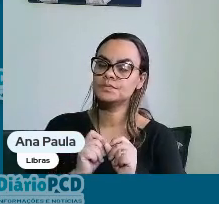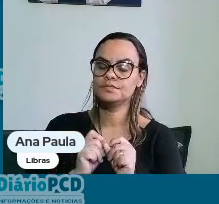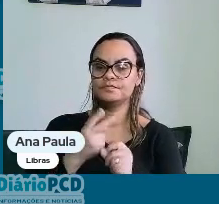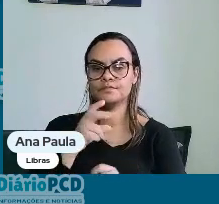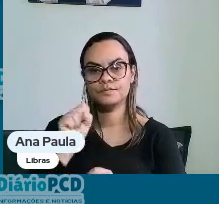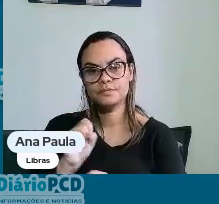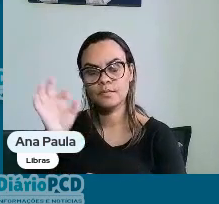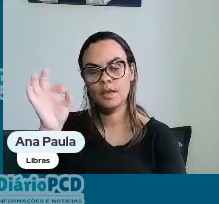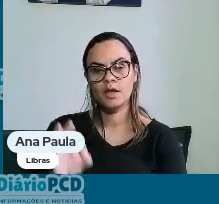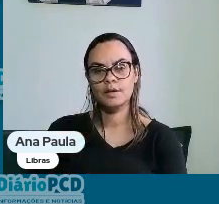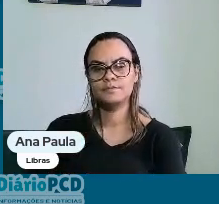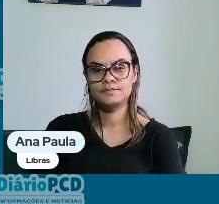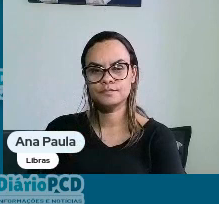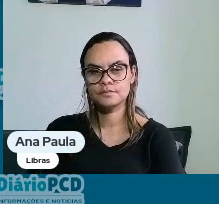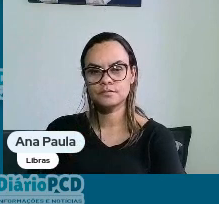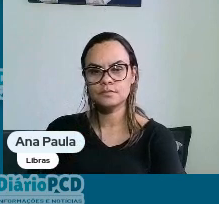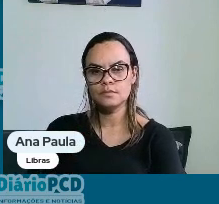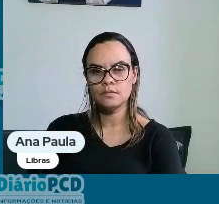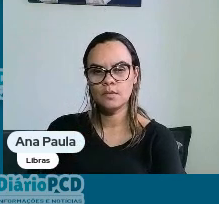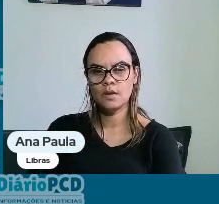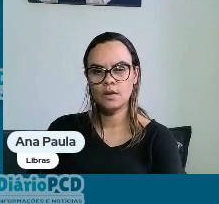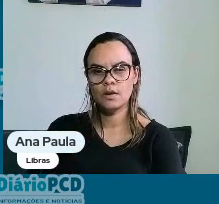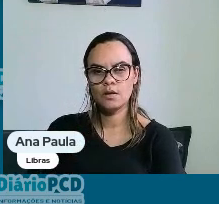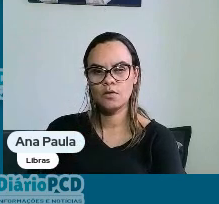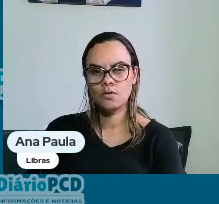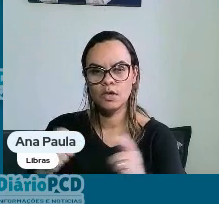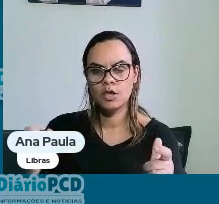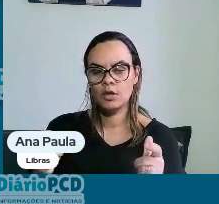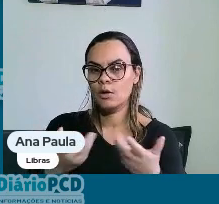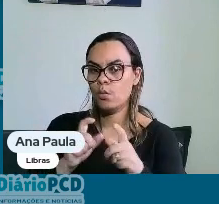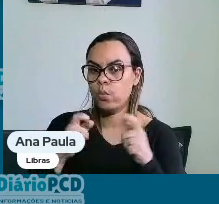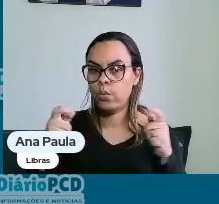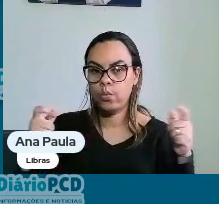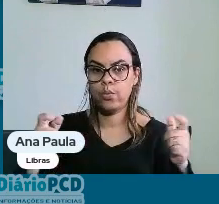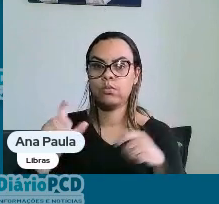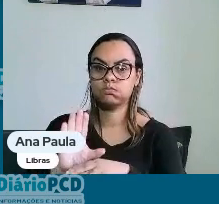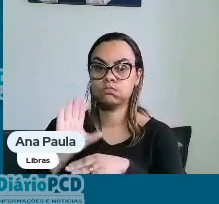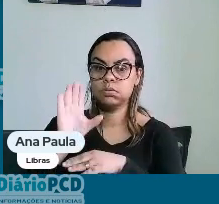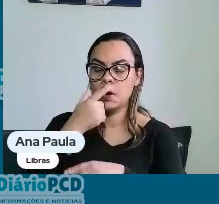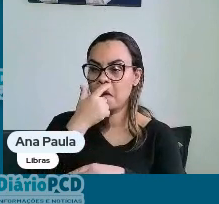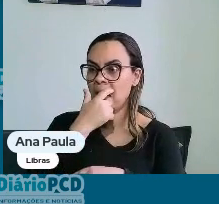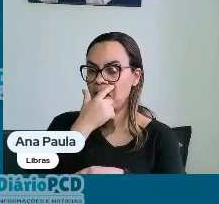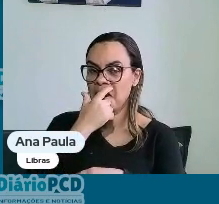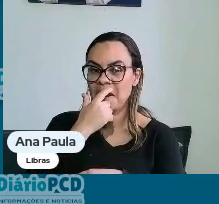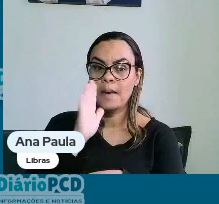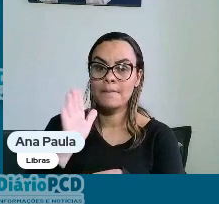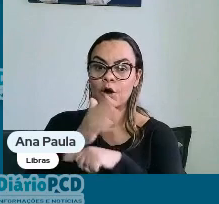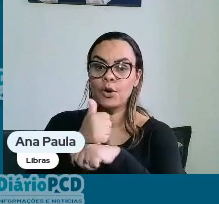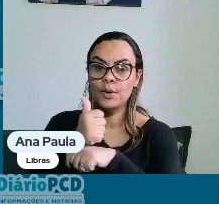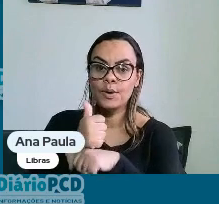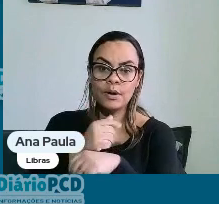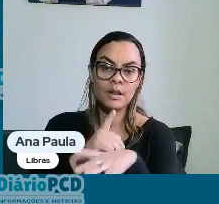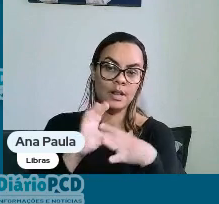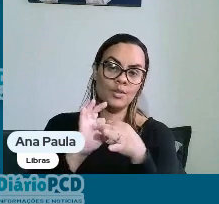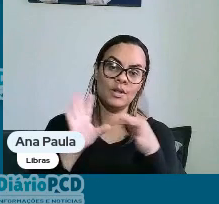28%. Um aumento monumental. Para os profissionais liberais, então, o